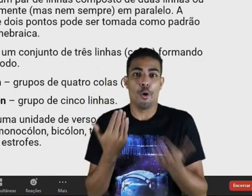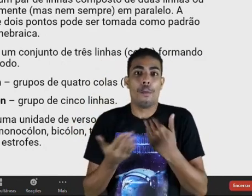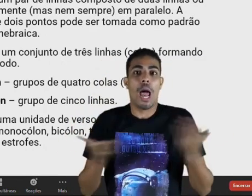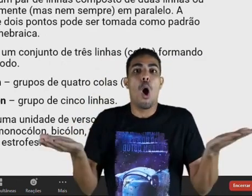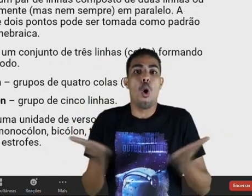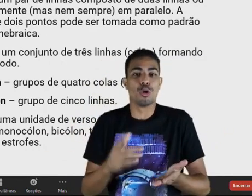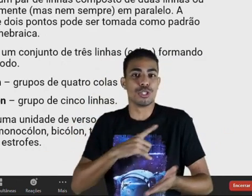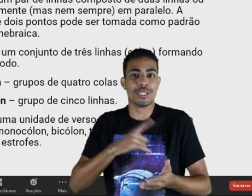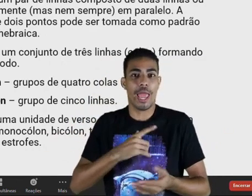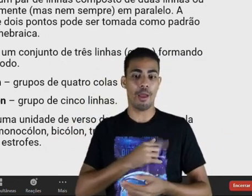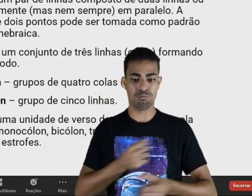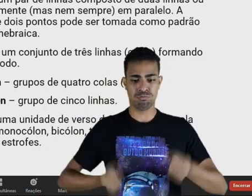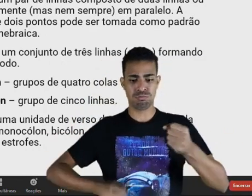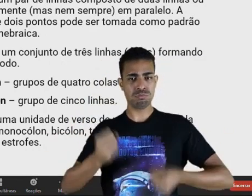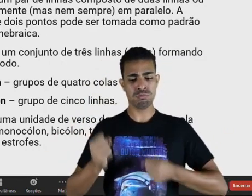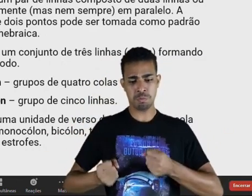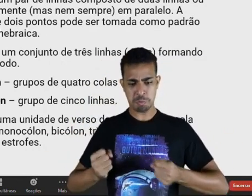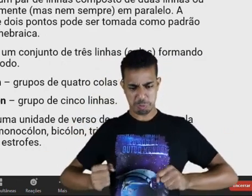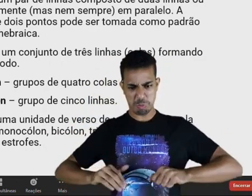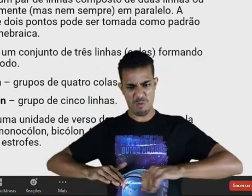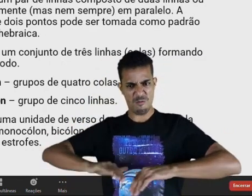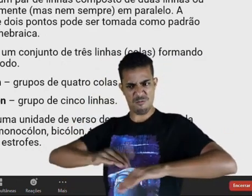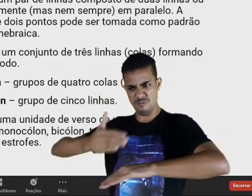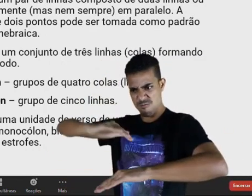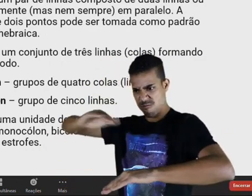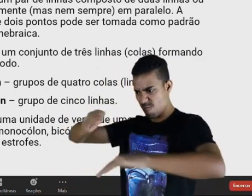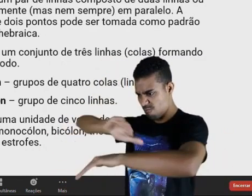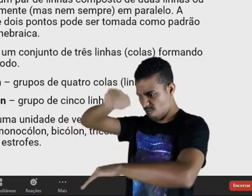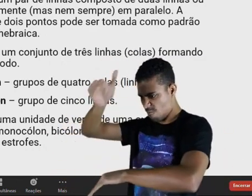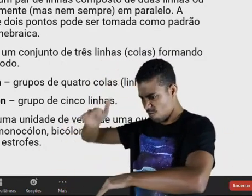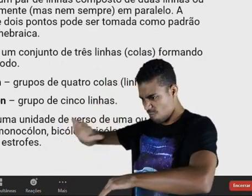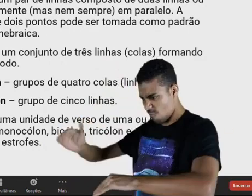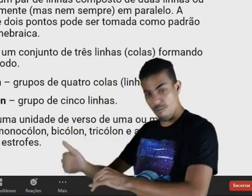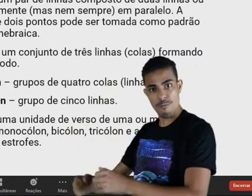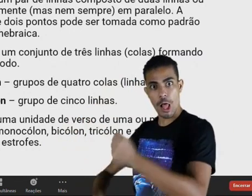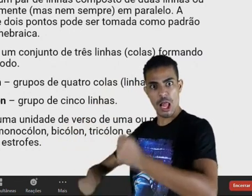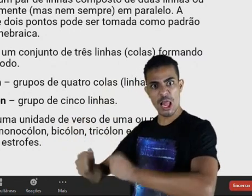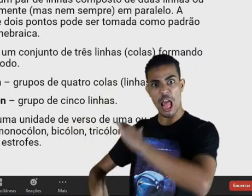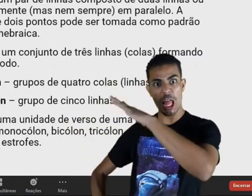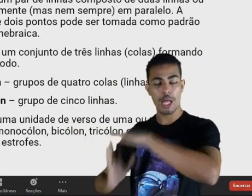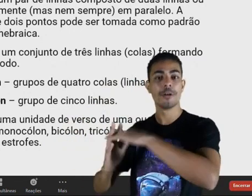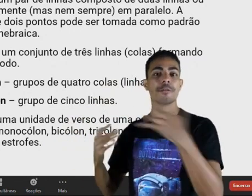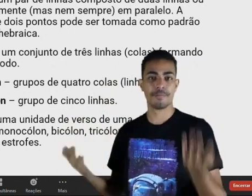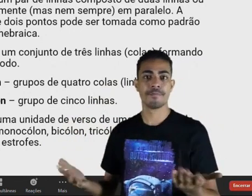consegue ter uma Ferrari ou um Porsche. Então tinha que ser um livro para todo mundo. Então as pessoas tinham que